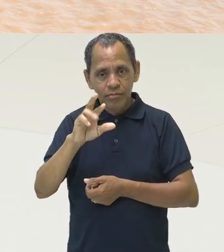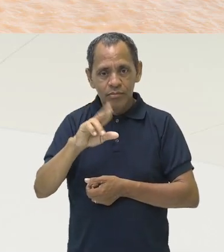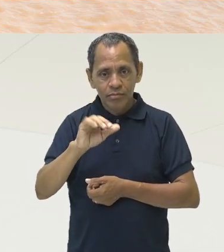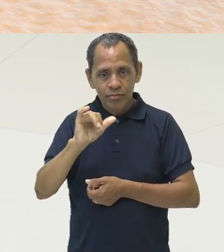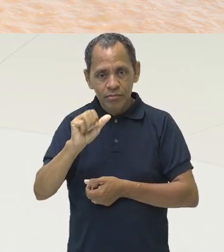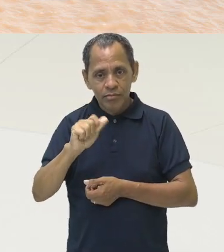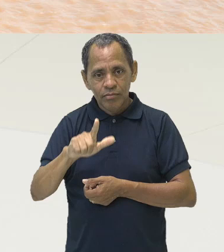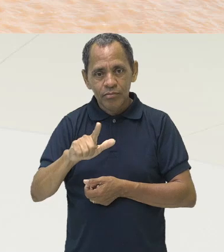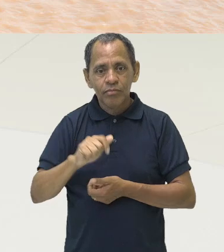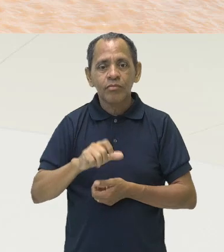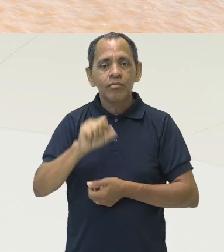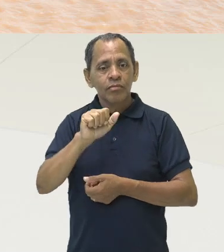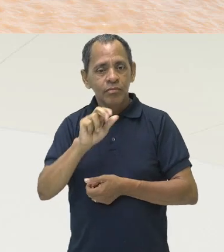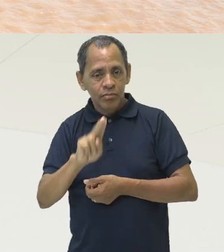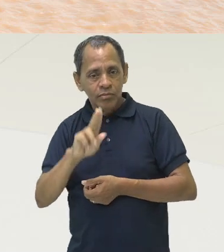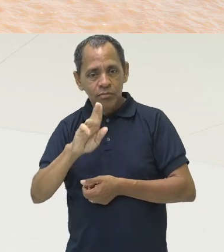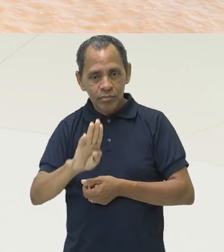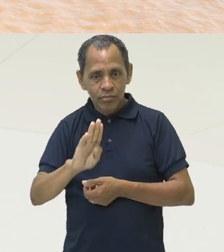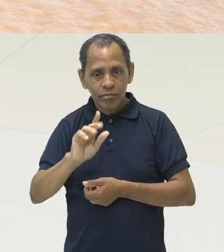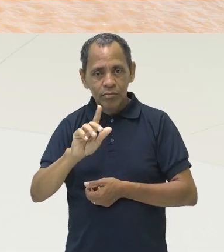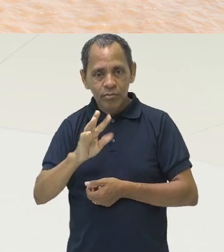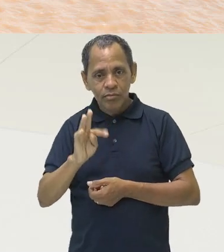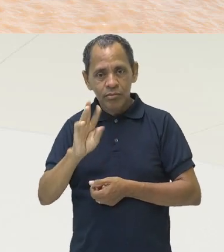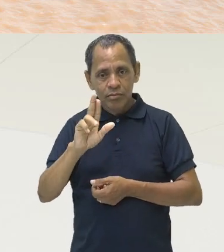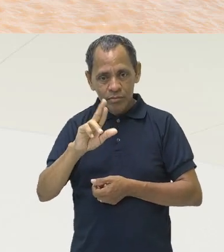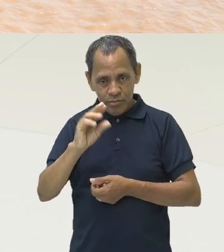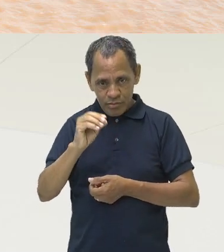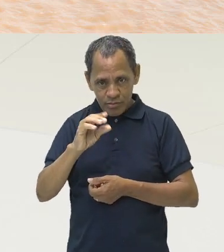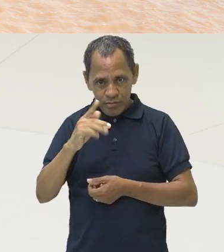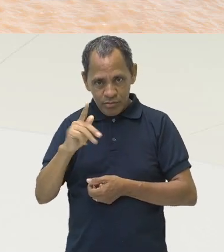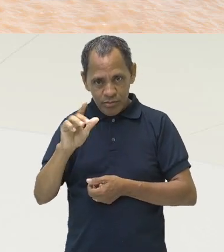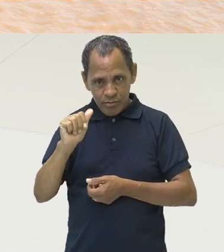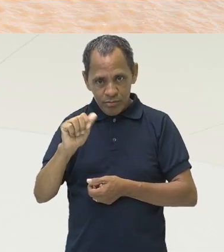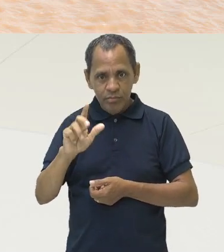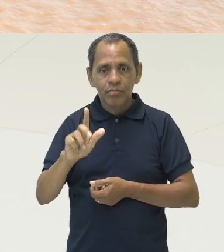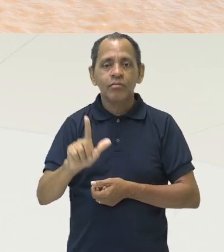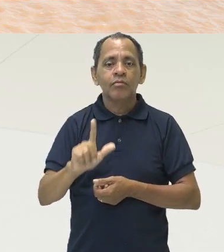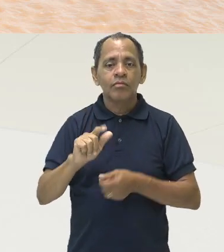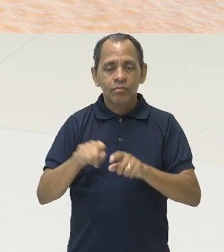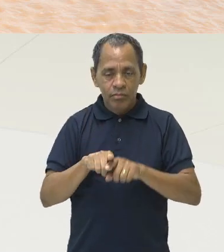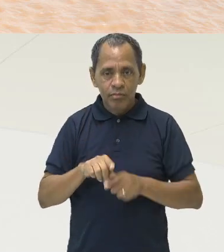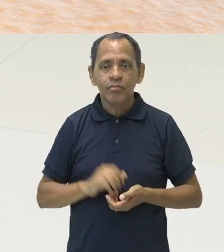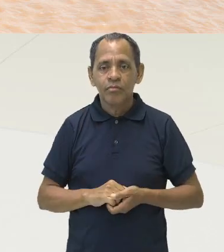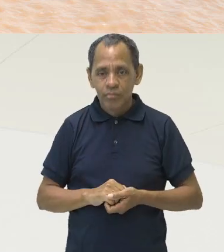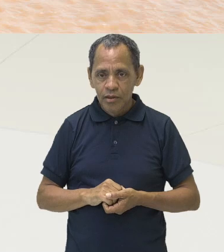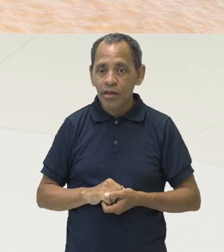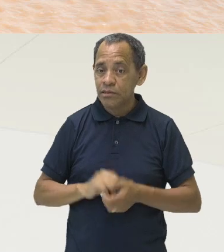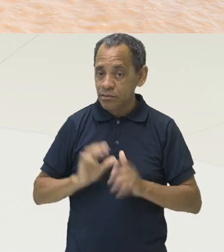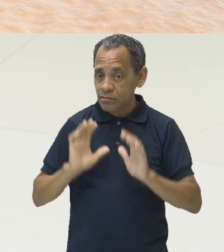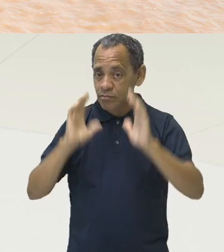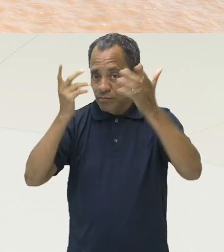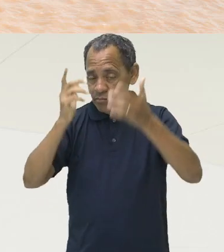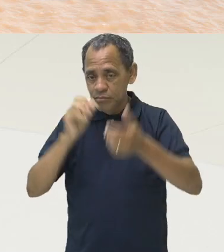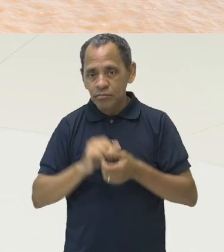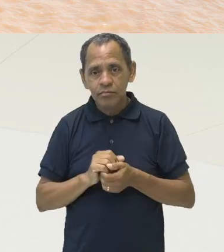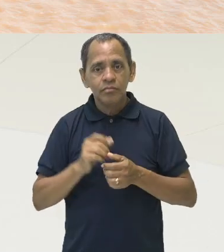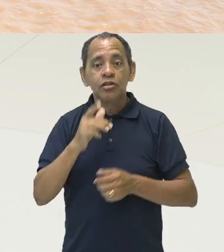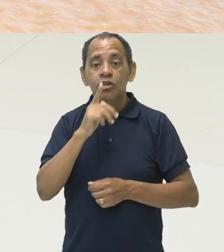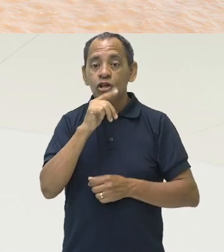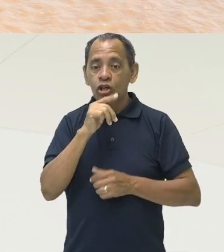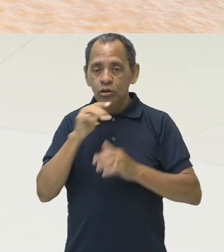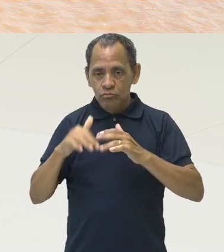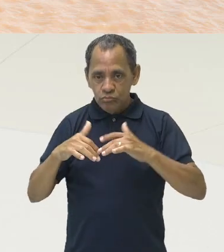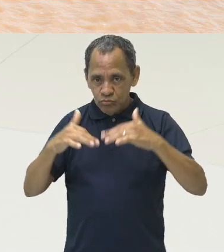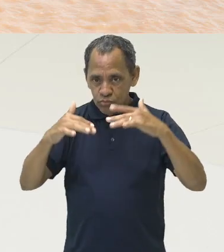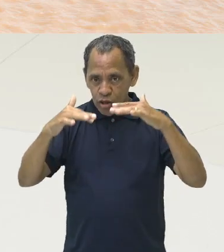nosso território, né, o território brasileiro, esse clima proporciona elevados índices pluviométricos, ou seja, índices de chuvas.